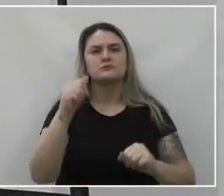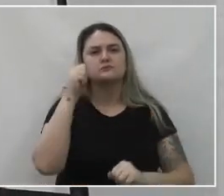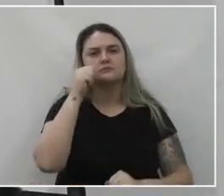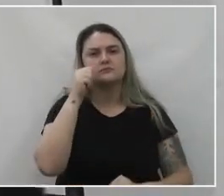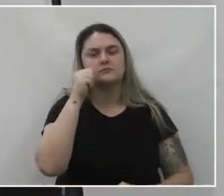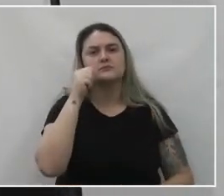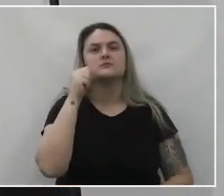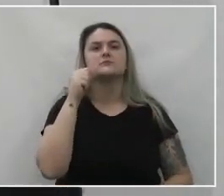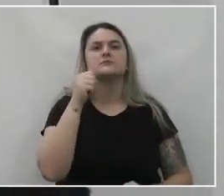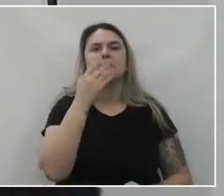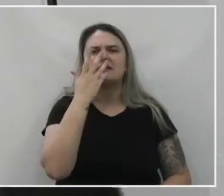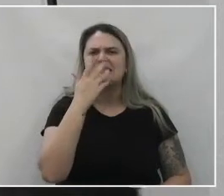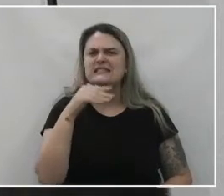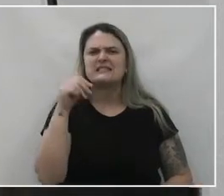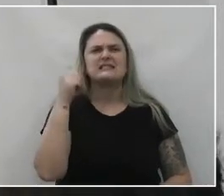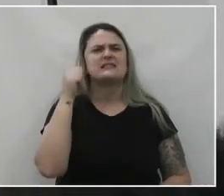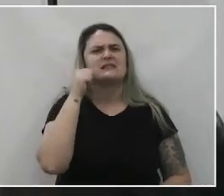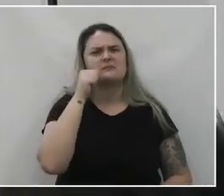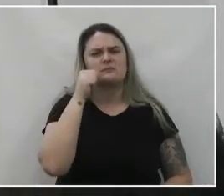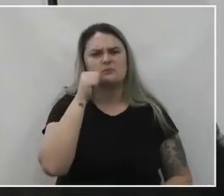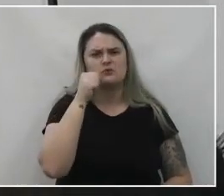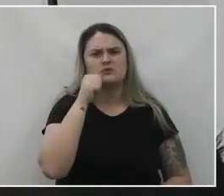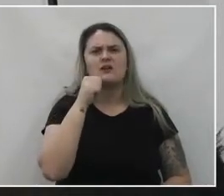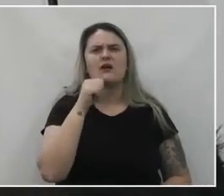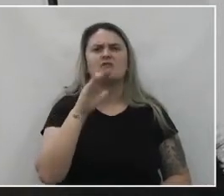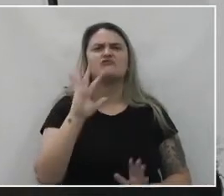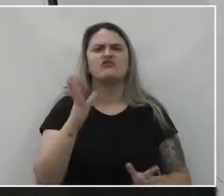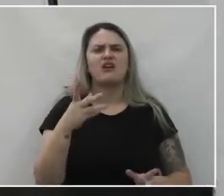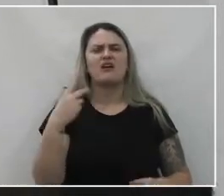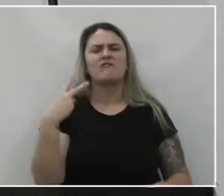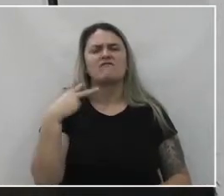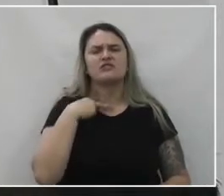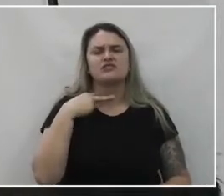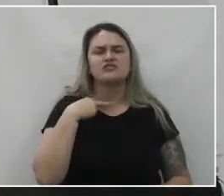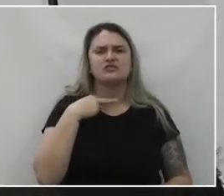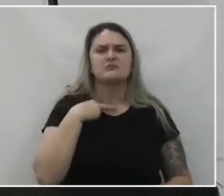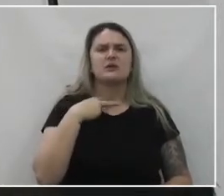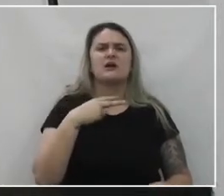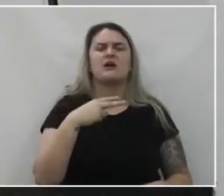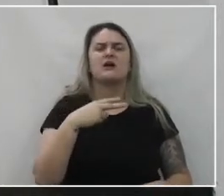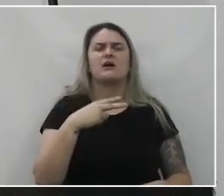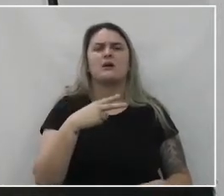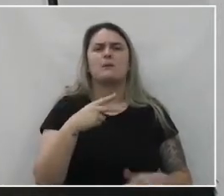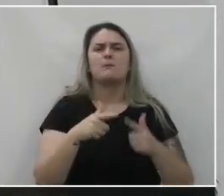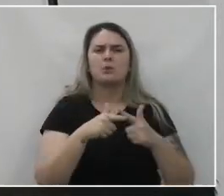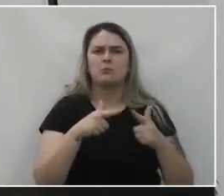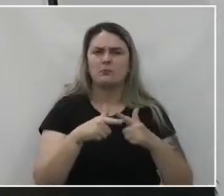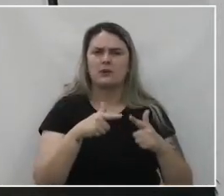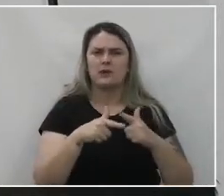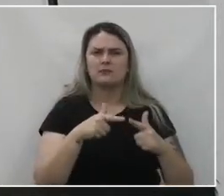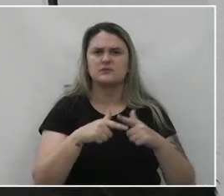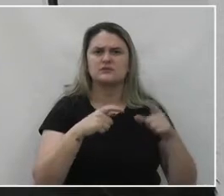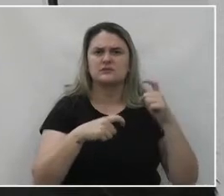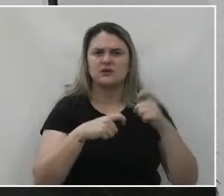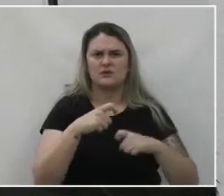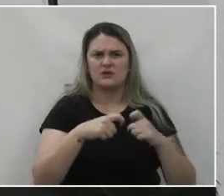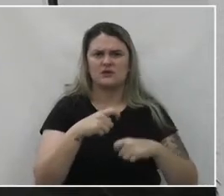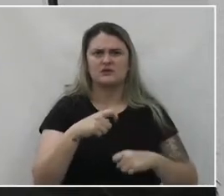meninas e mulheres vítimas de crimes sexuais. Aos 19 anos, eu fui estuprada.